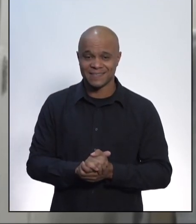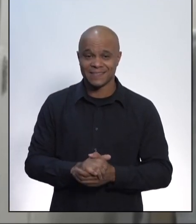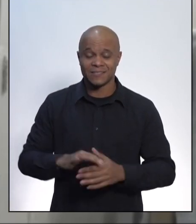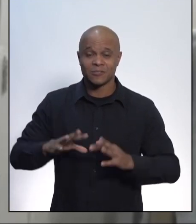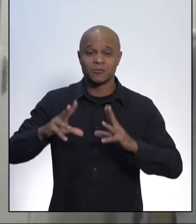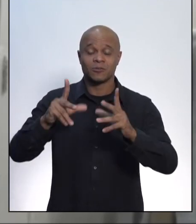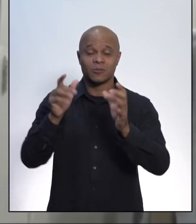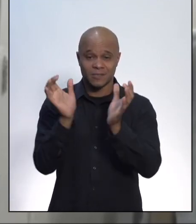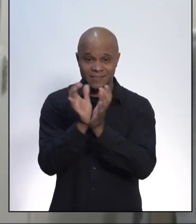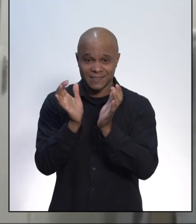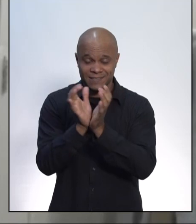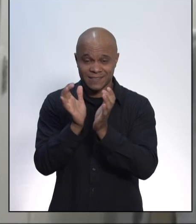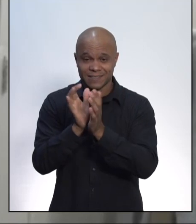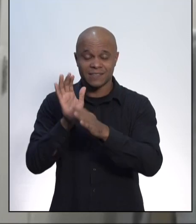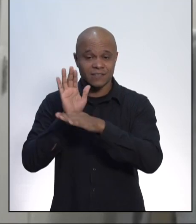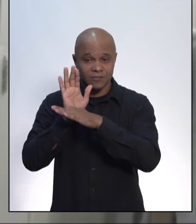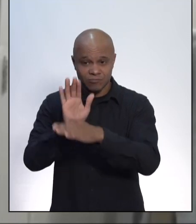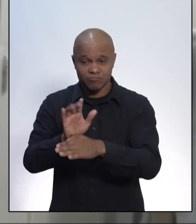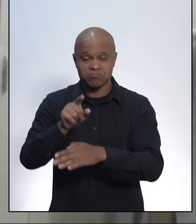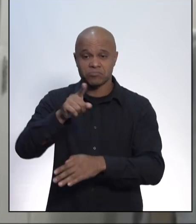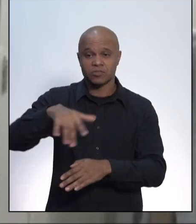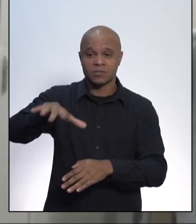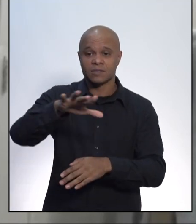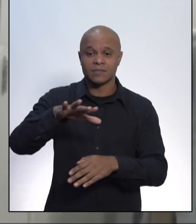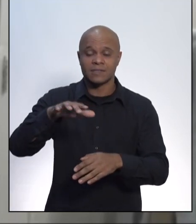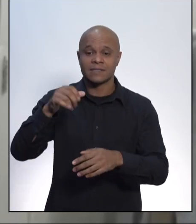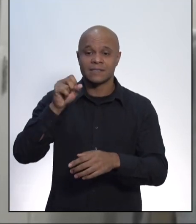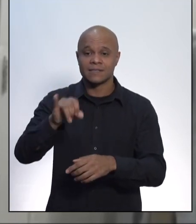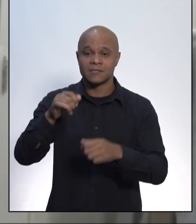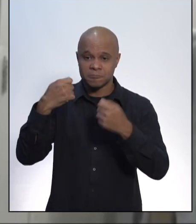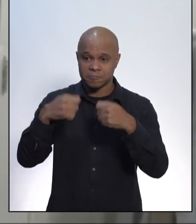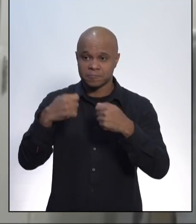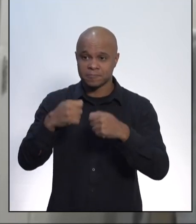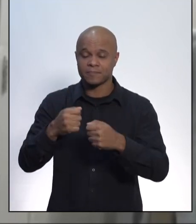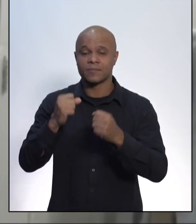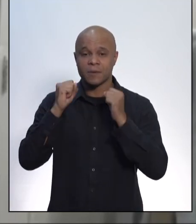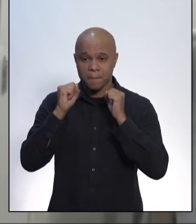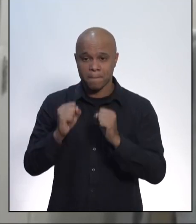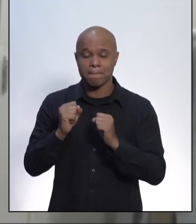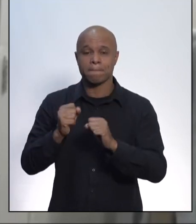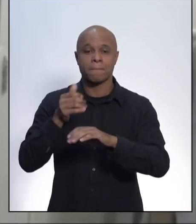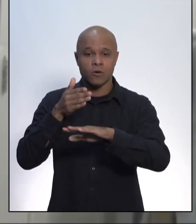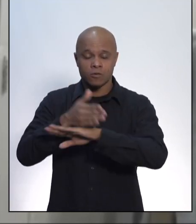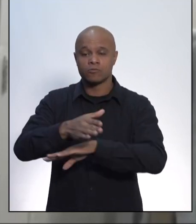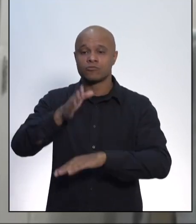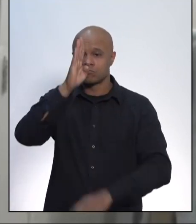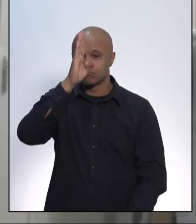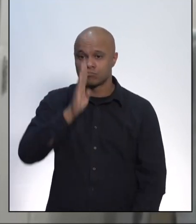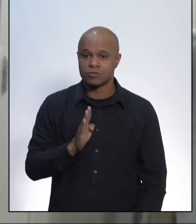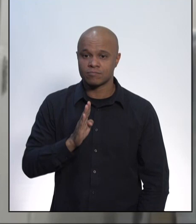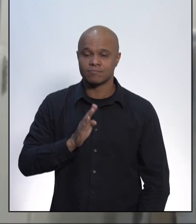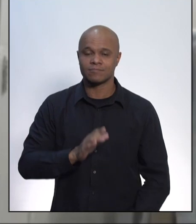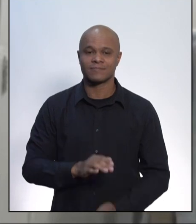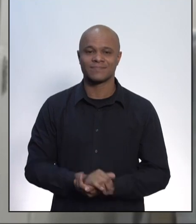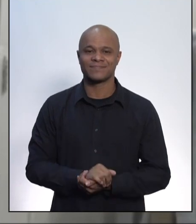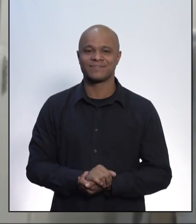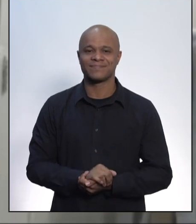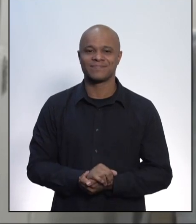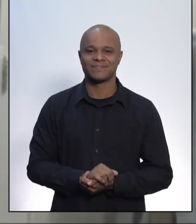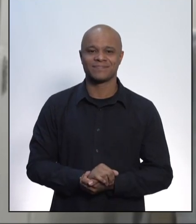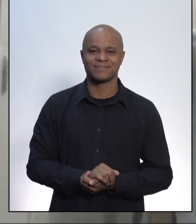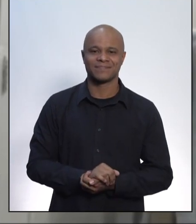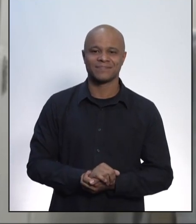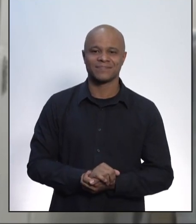nossa equipe de suporte está à disposição de vocês para que vocês possam acessar a plataforma gratuitamente, tá?